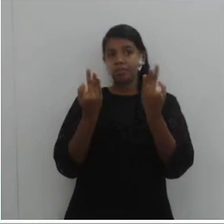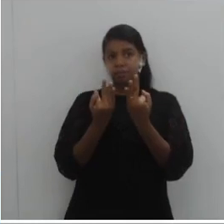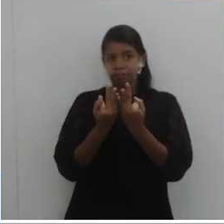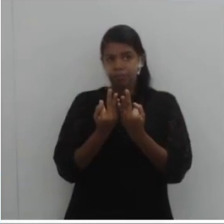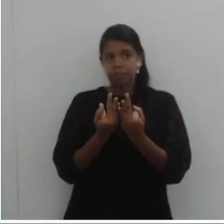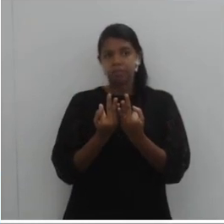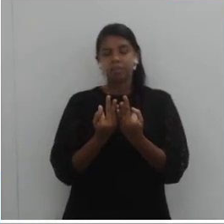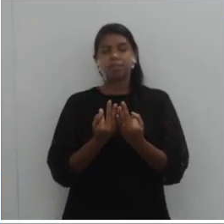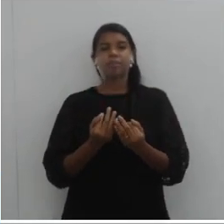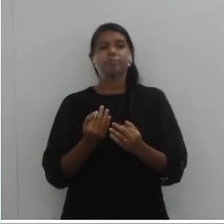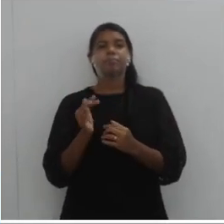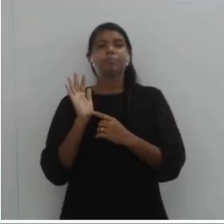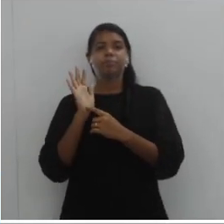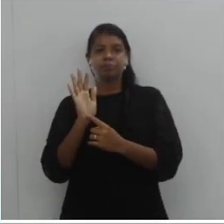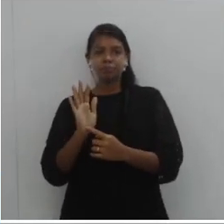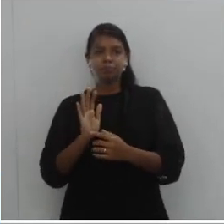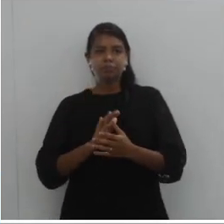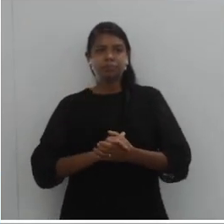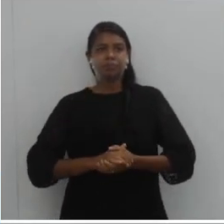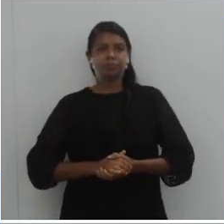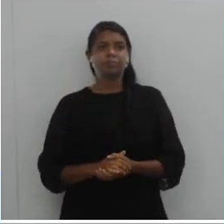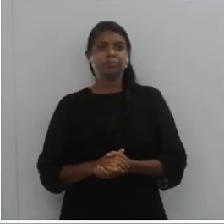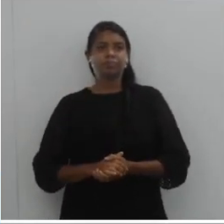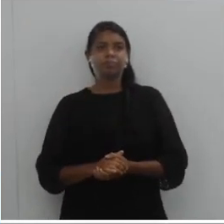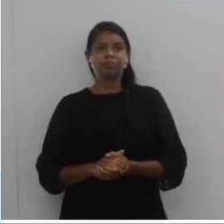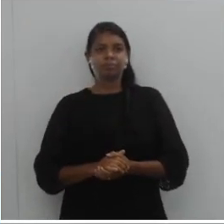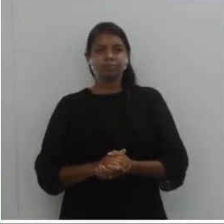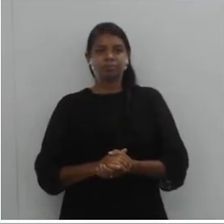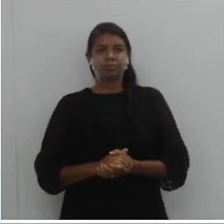né? Quando a gente diz atividades públicas, eu estou falando em quê?